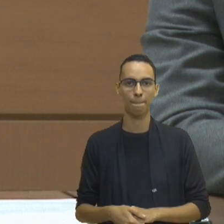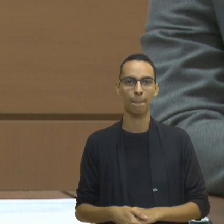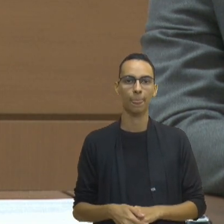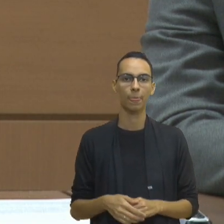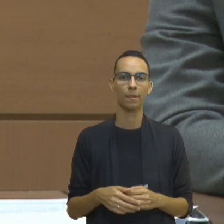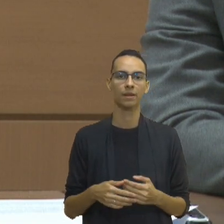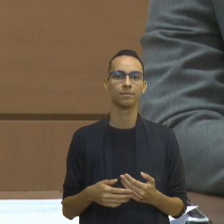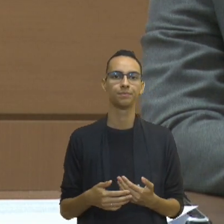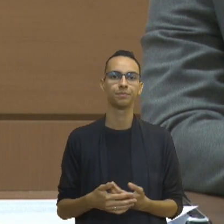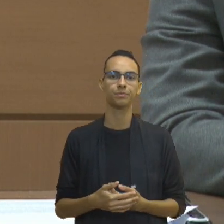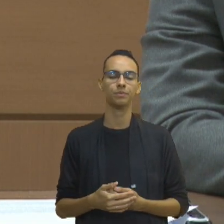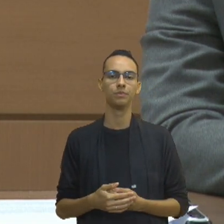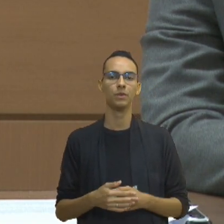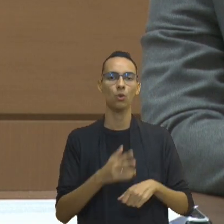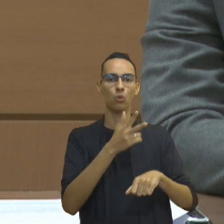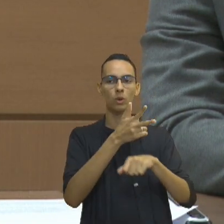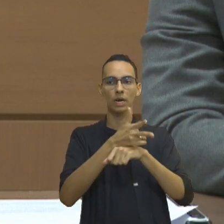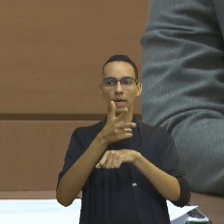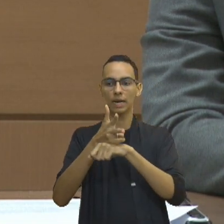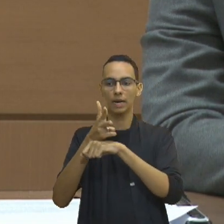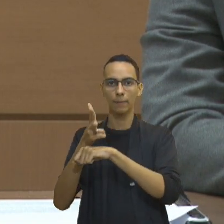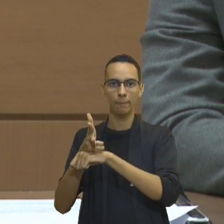contribuem significativamente com a